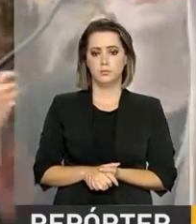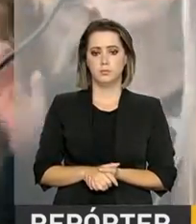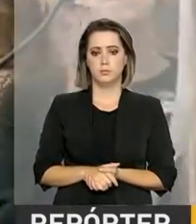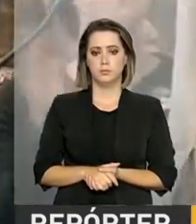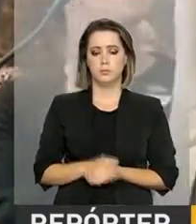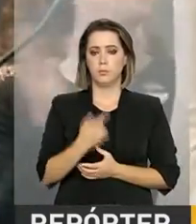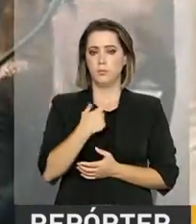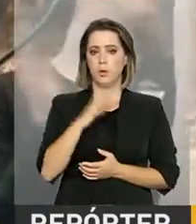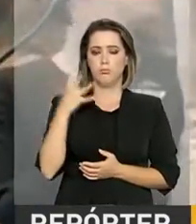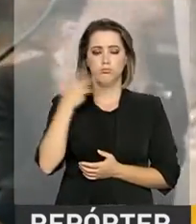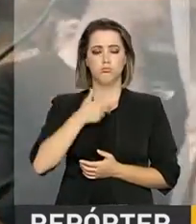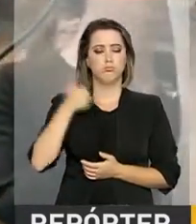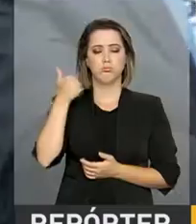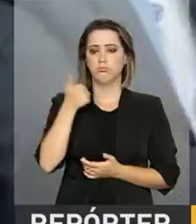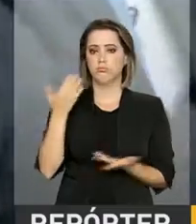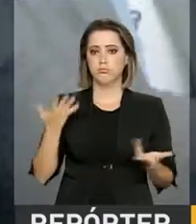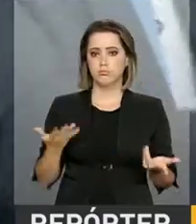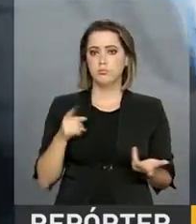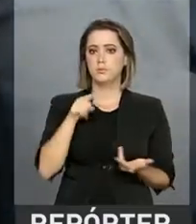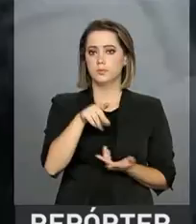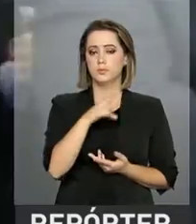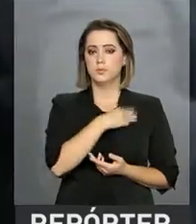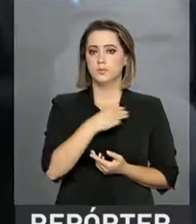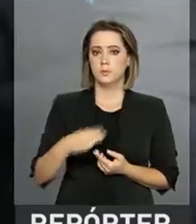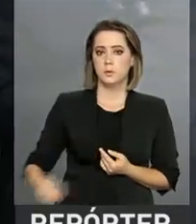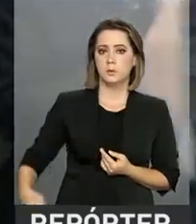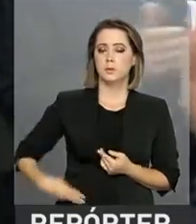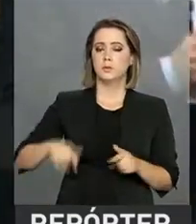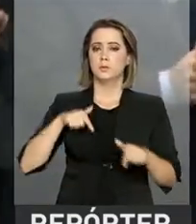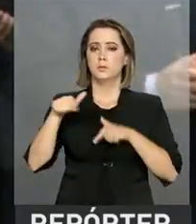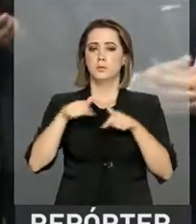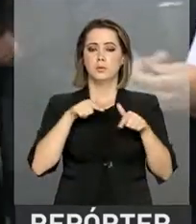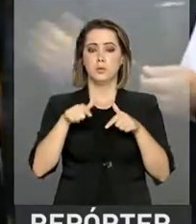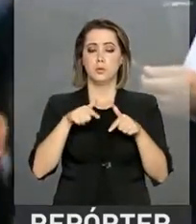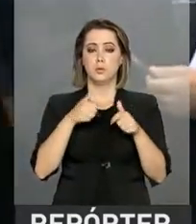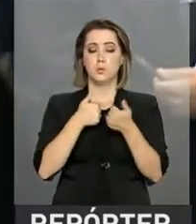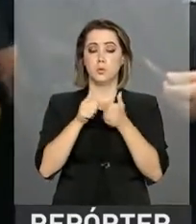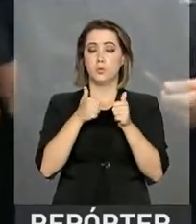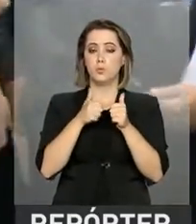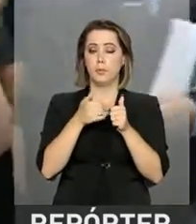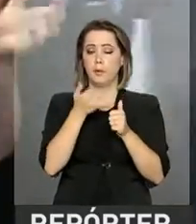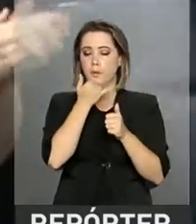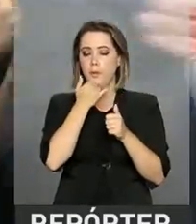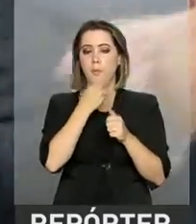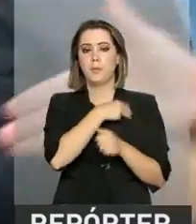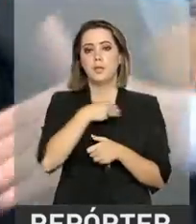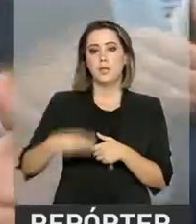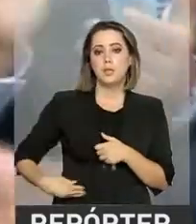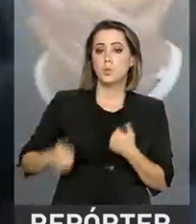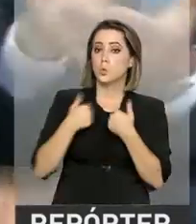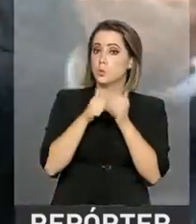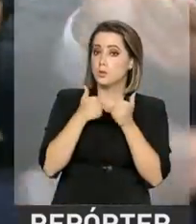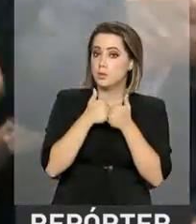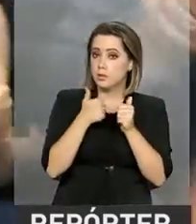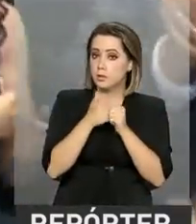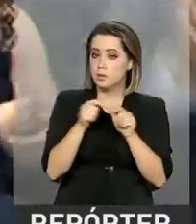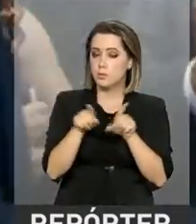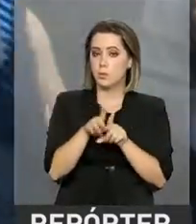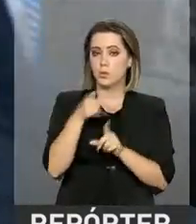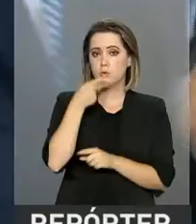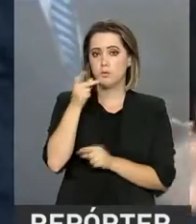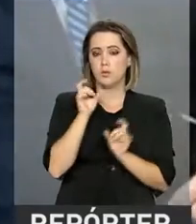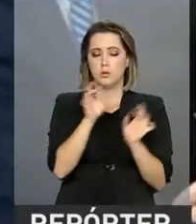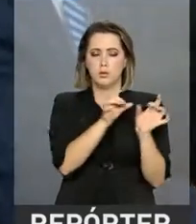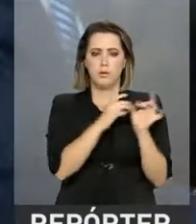Um sucesso estrondoso. Assim, o ministro dos Transportes, Portos e Aviação Civil, Maurício Quintela Lessa, definiu o leilão de